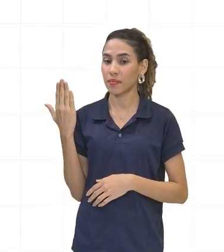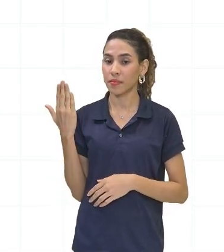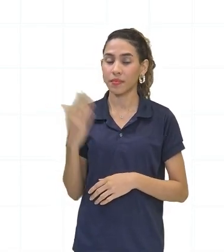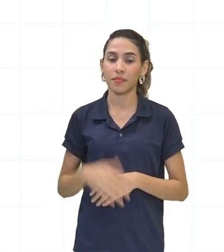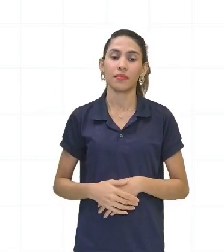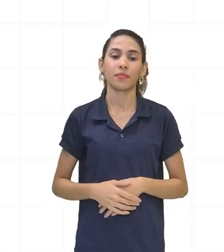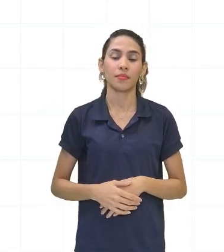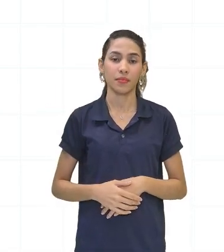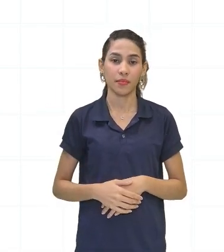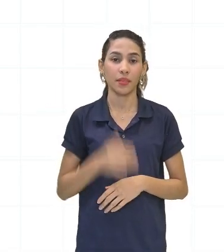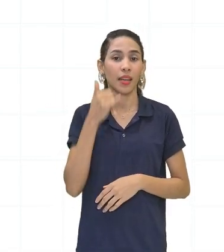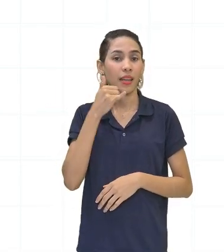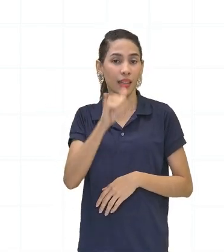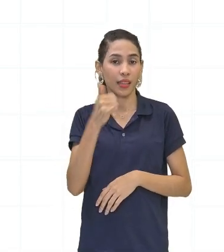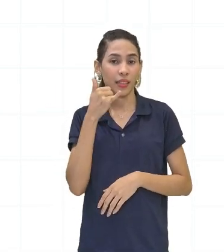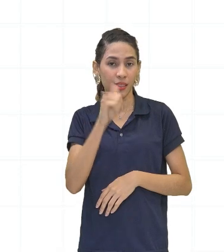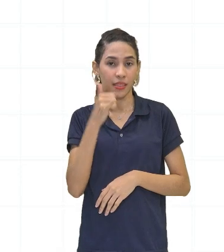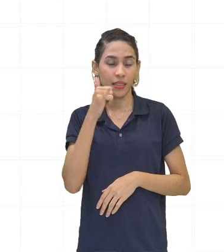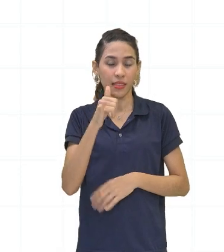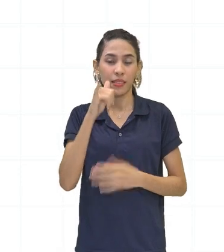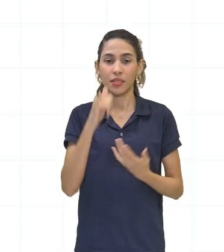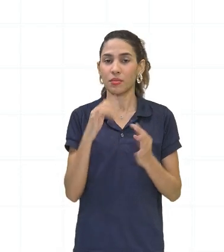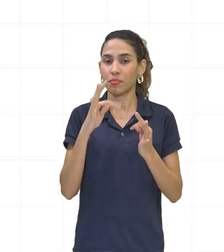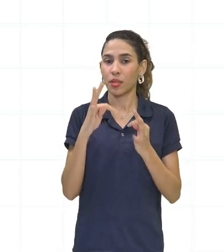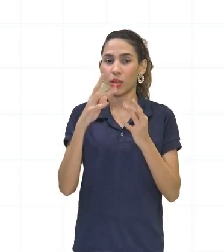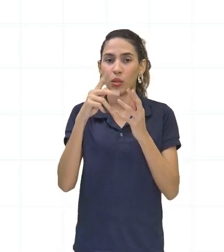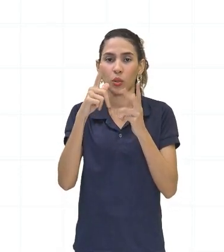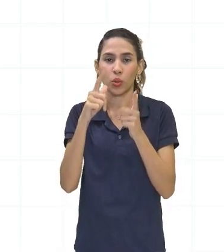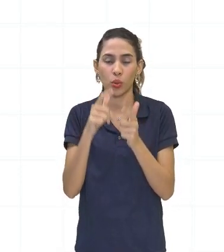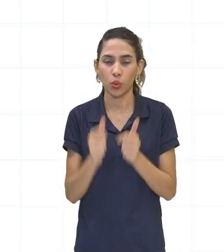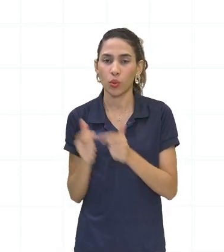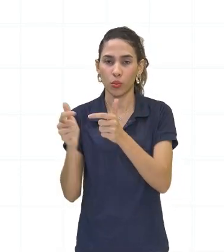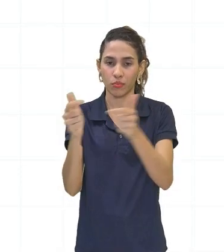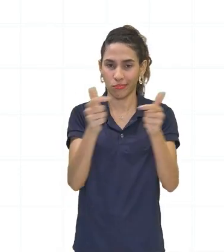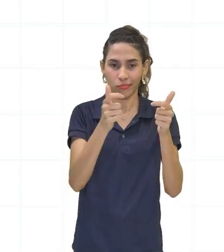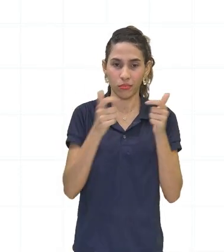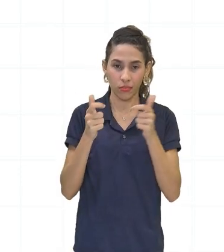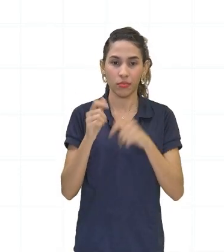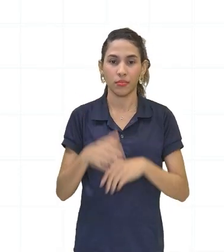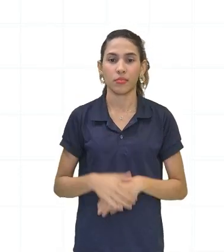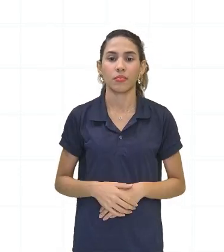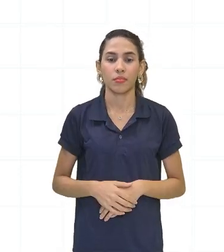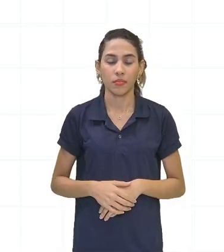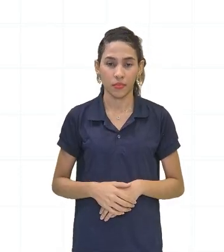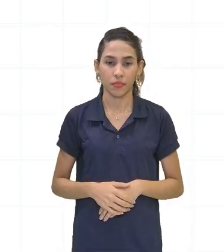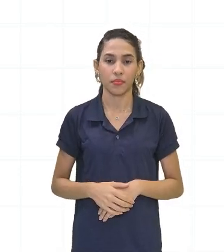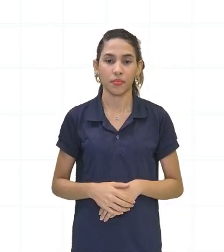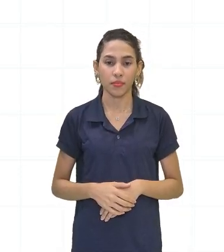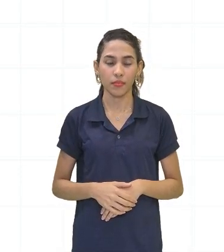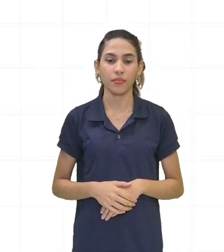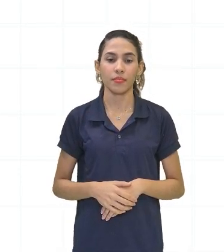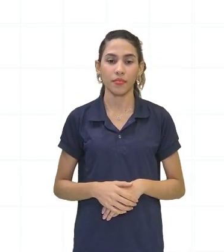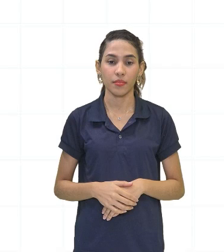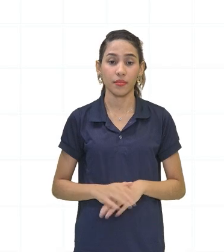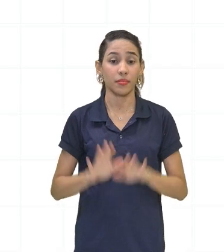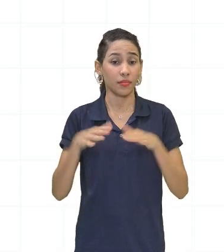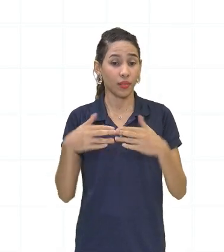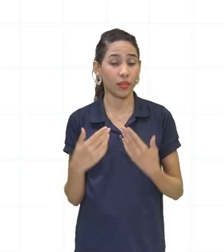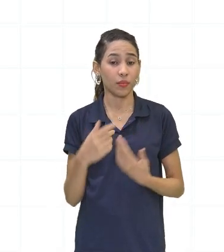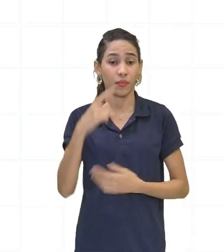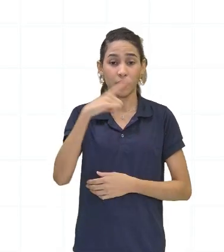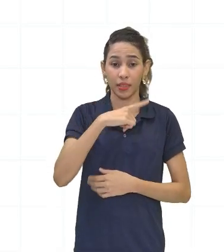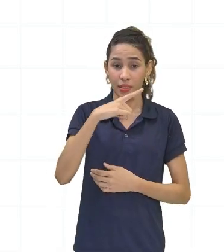A eletricidade está em todo lado? Aí você tem aqui, ó, aí podemos encontrar